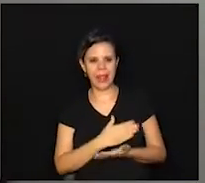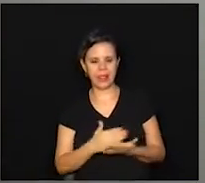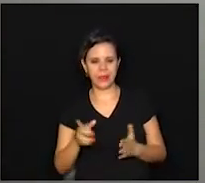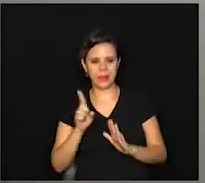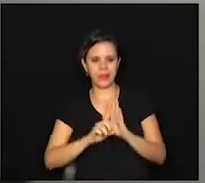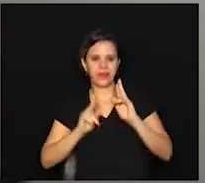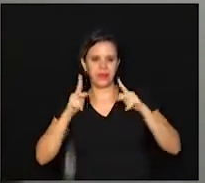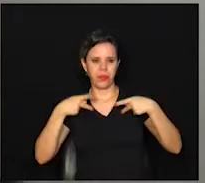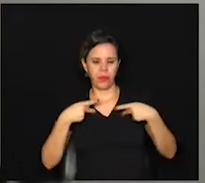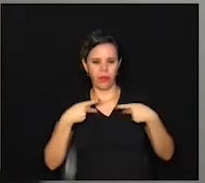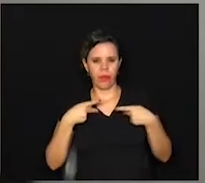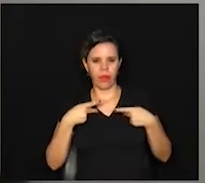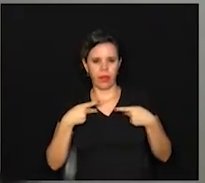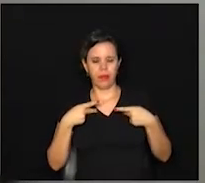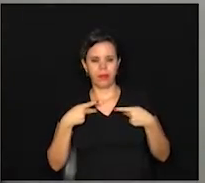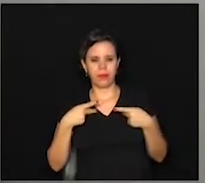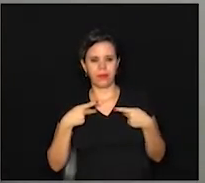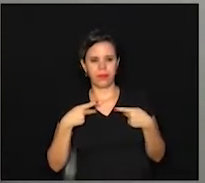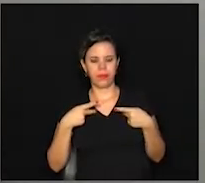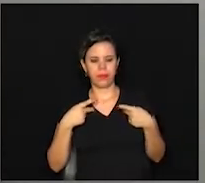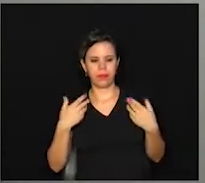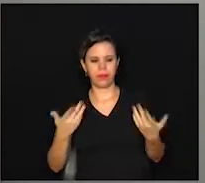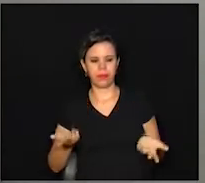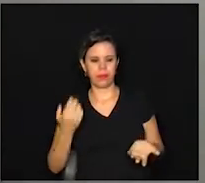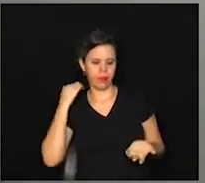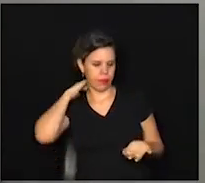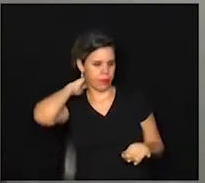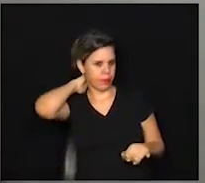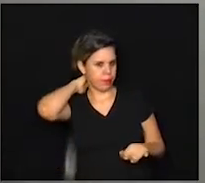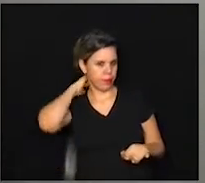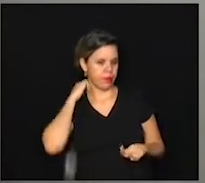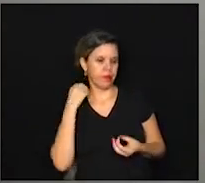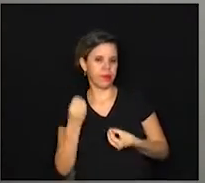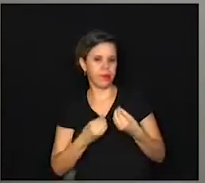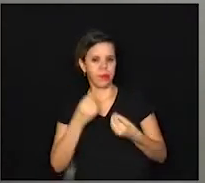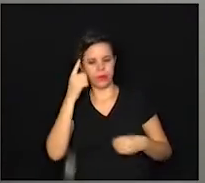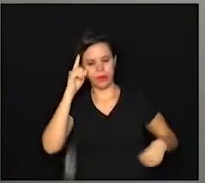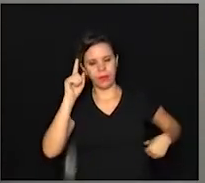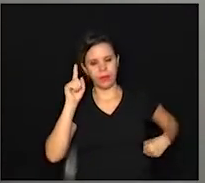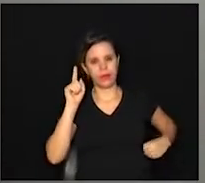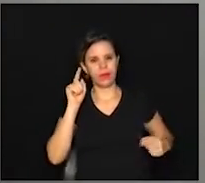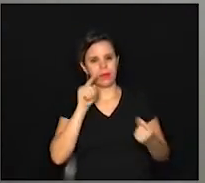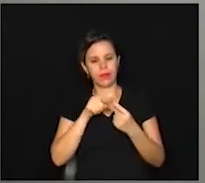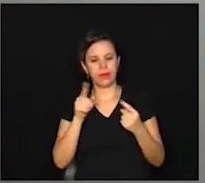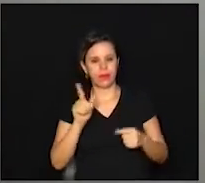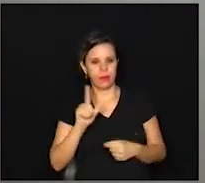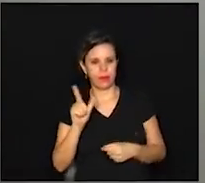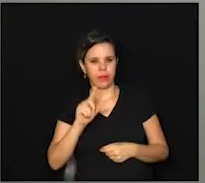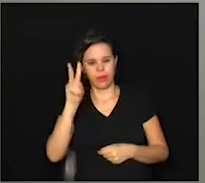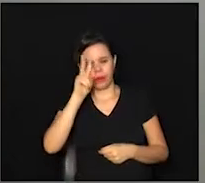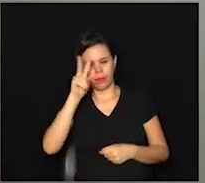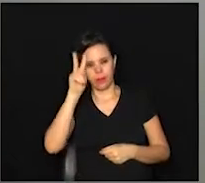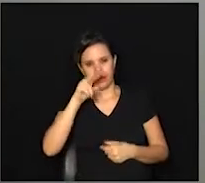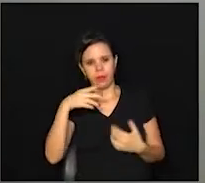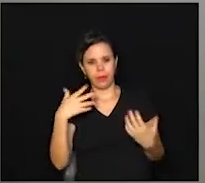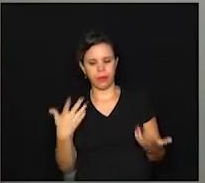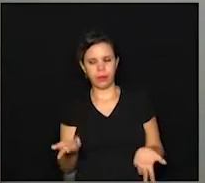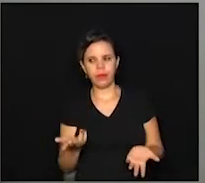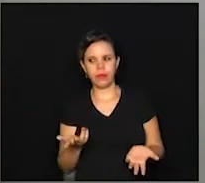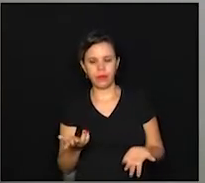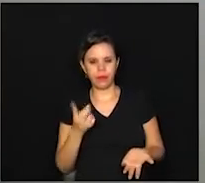direitos humanos né, enfim, como um ideal. É claro que a história não é linear.